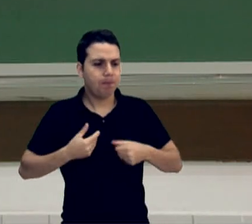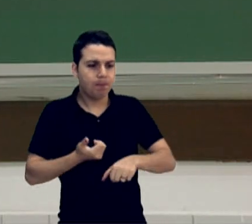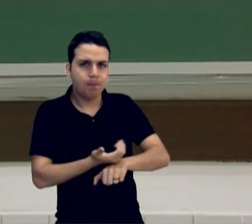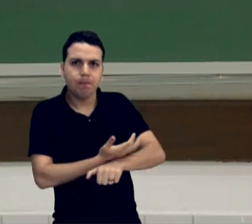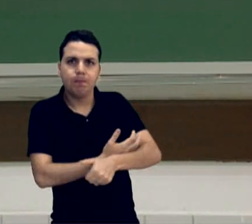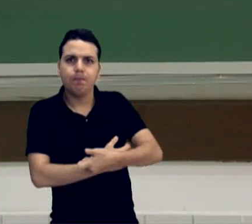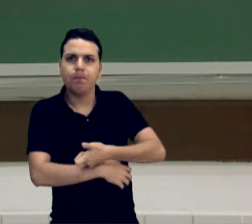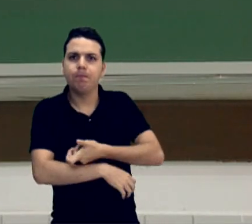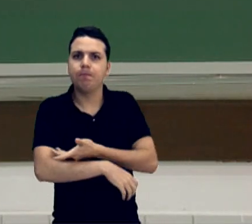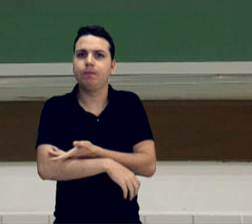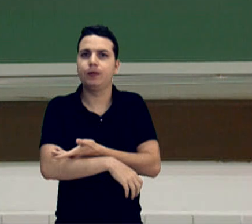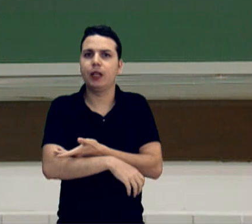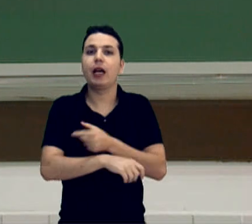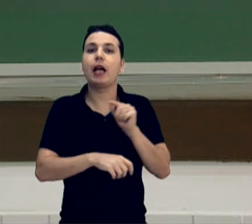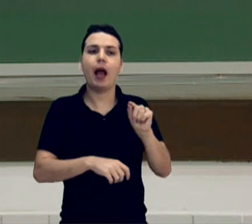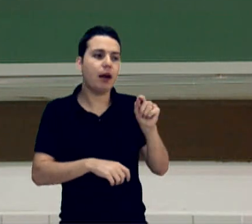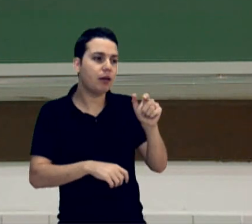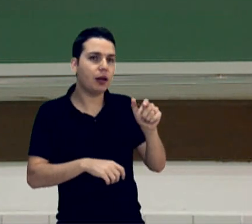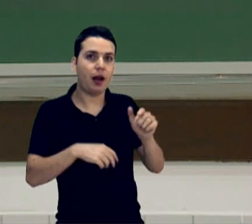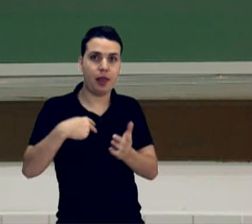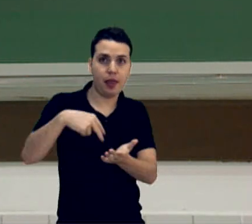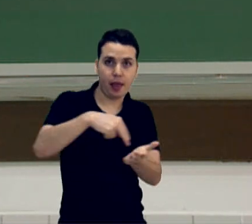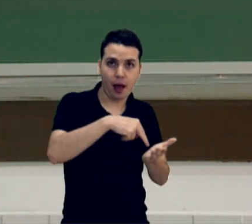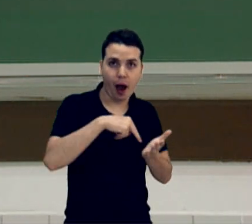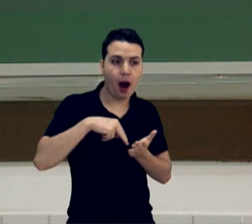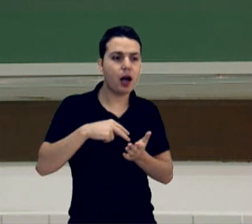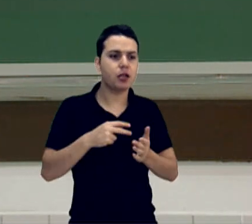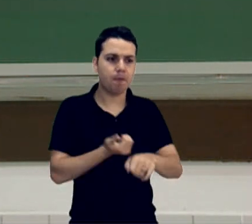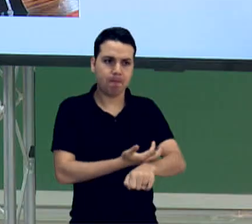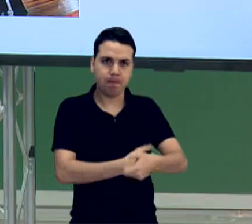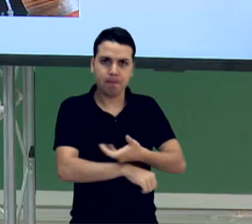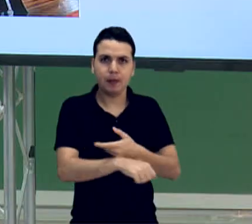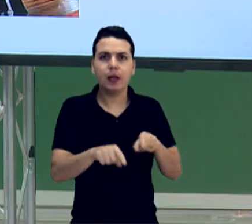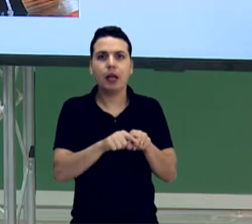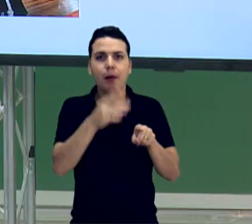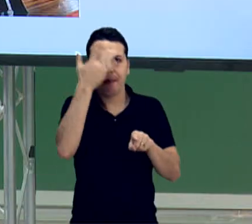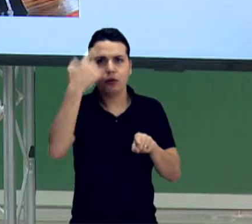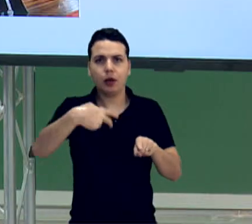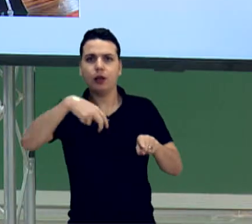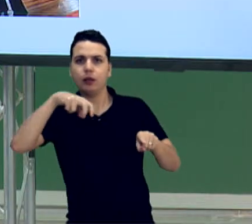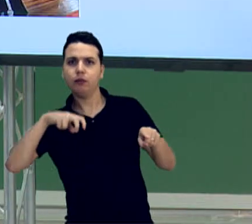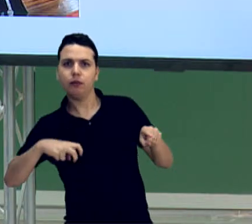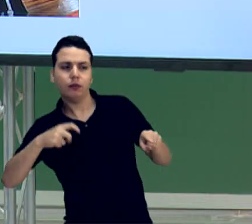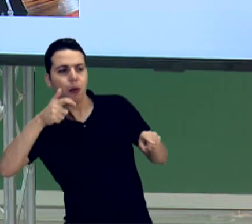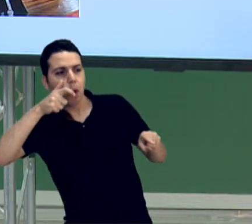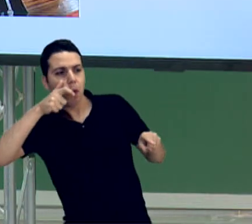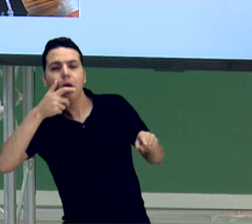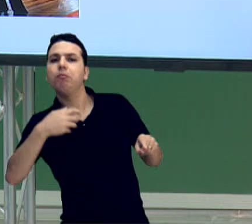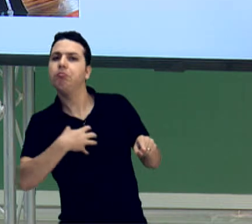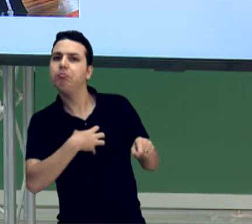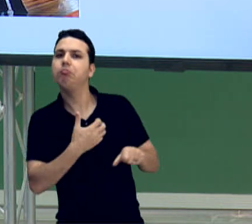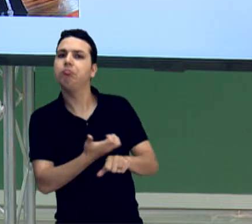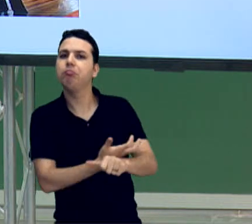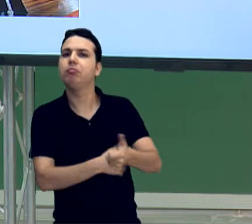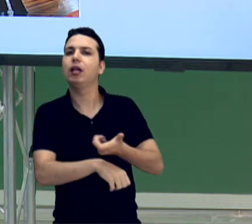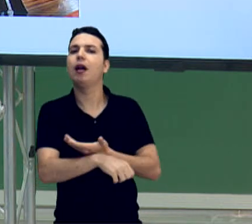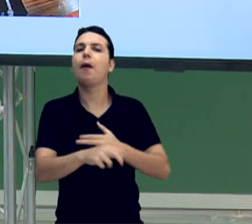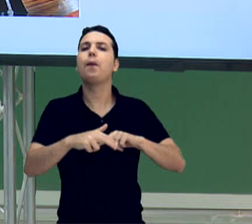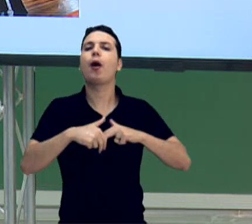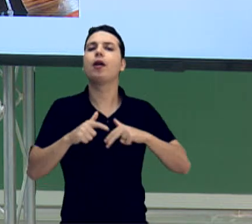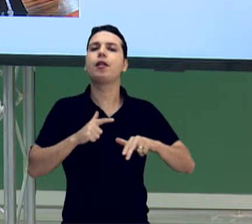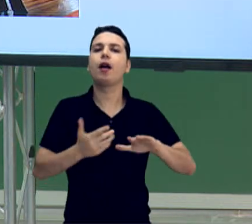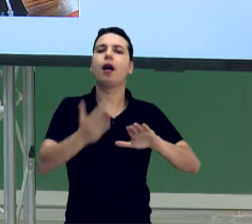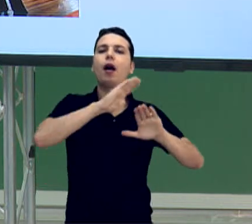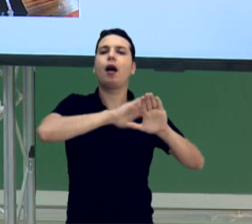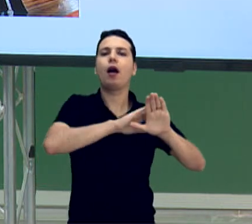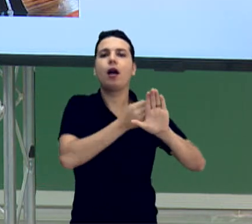está assistindo, da plateia, né? Sempre tem uma mensagem, tem alguma coisa para compartilhar com os outros, né? Porque ela